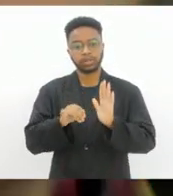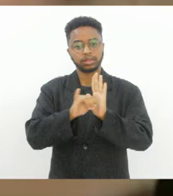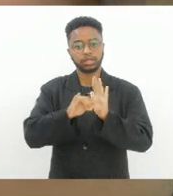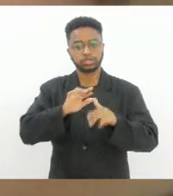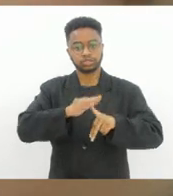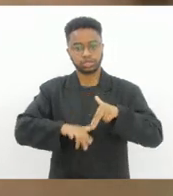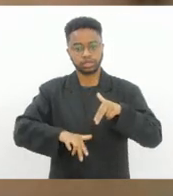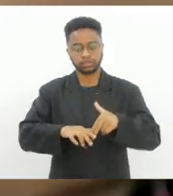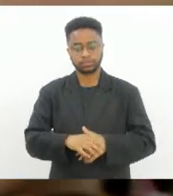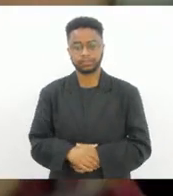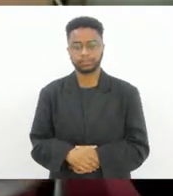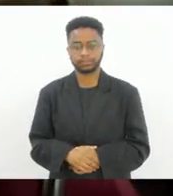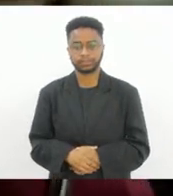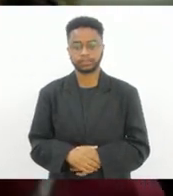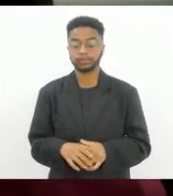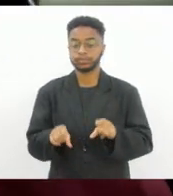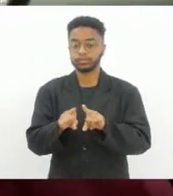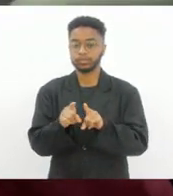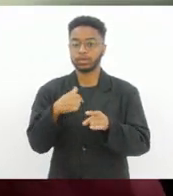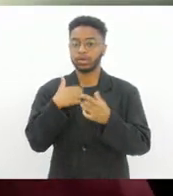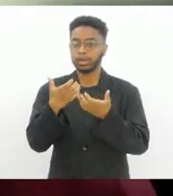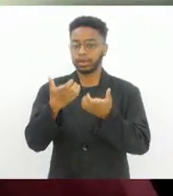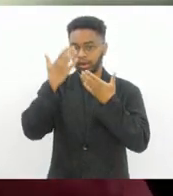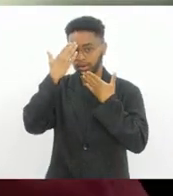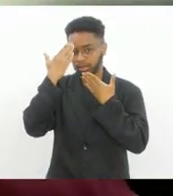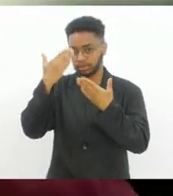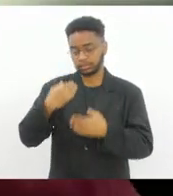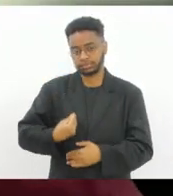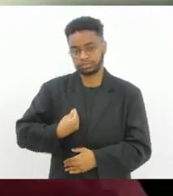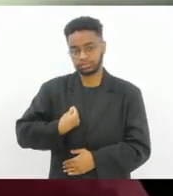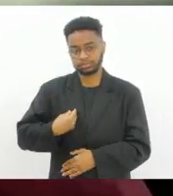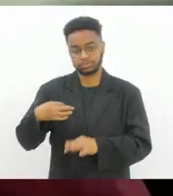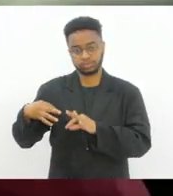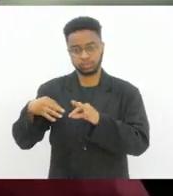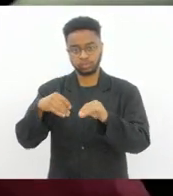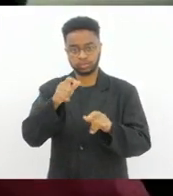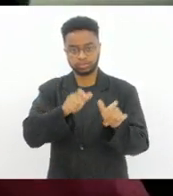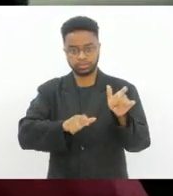gênero. Queria agradecer também a presença de todo mundo que está aí,